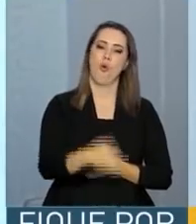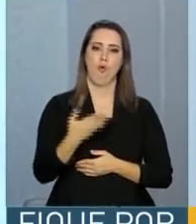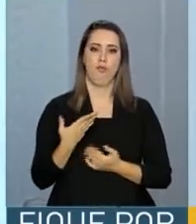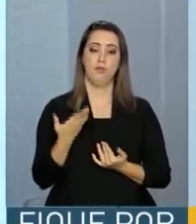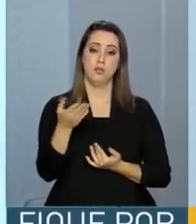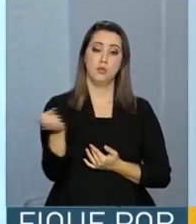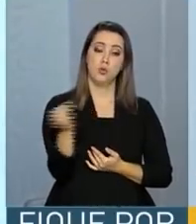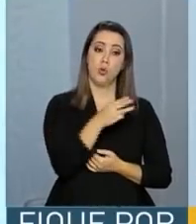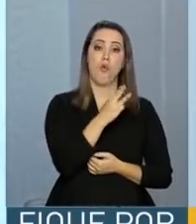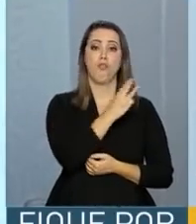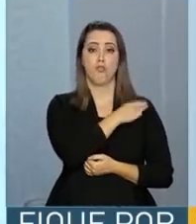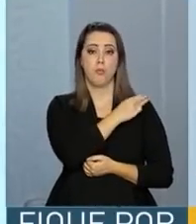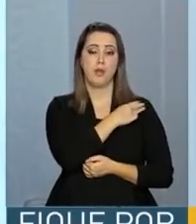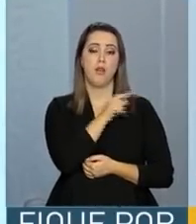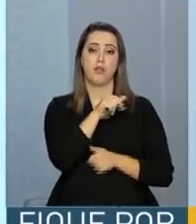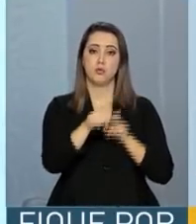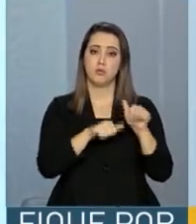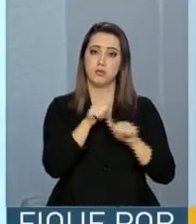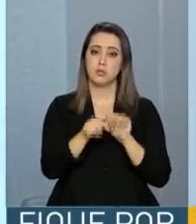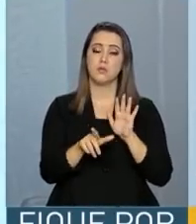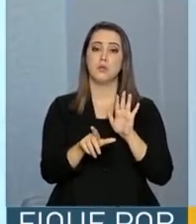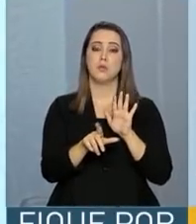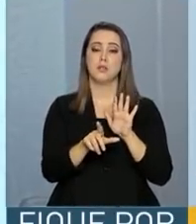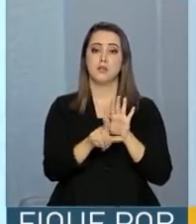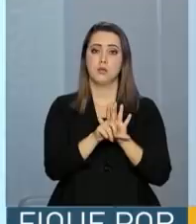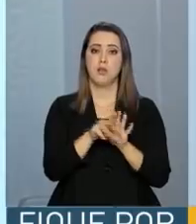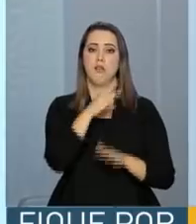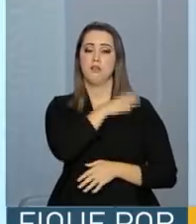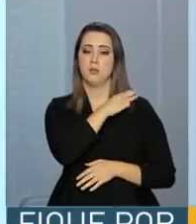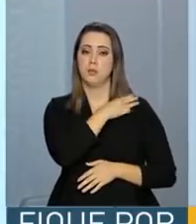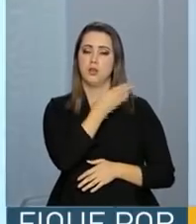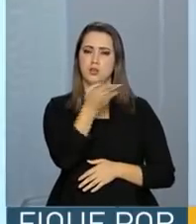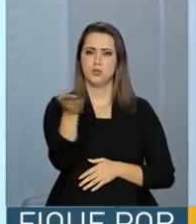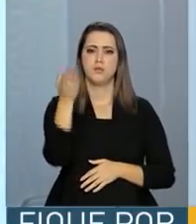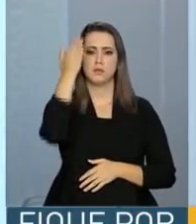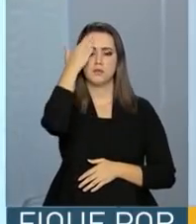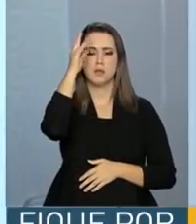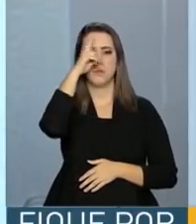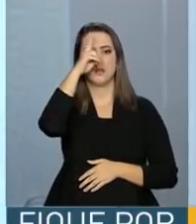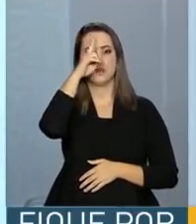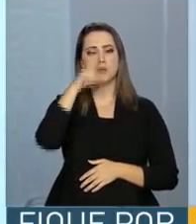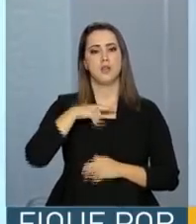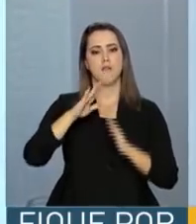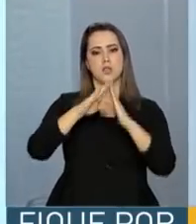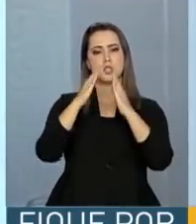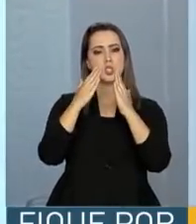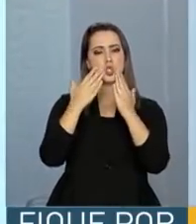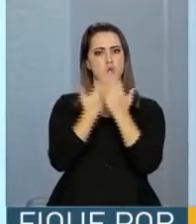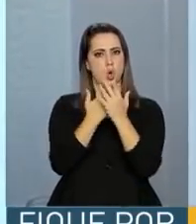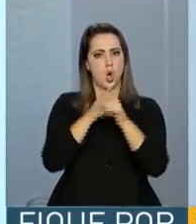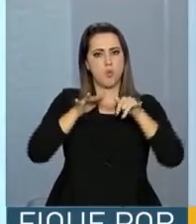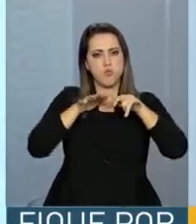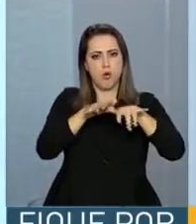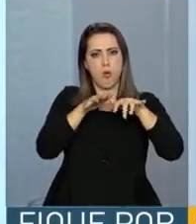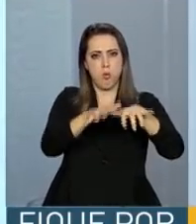grandes reformas do país que é a reforma do ensino médio vocês se recordam houve ocupações de escolas houve protestos